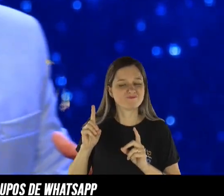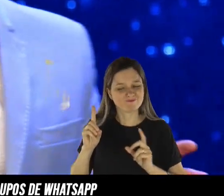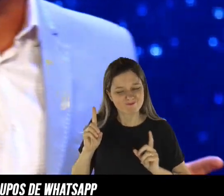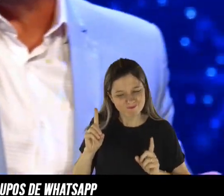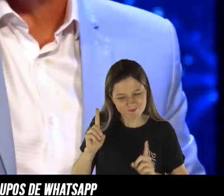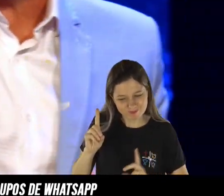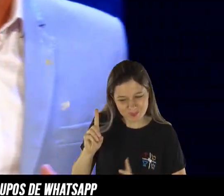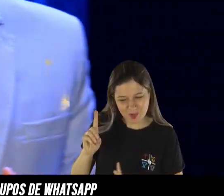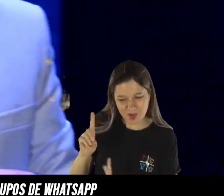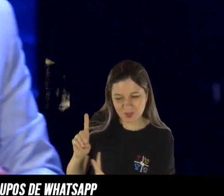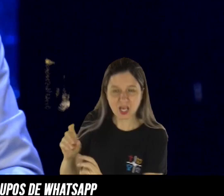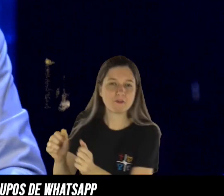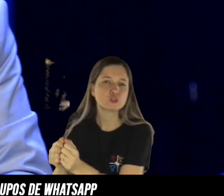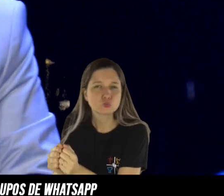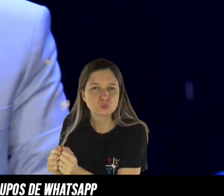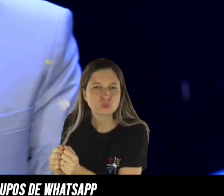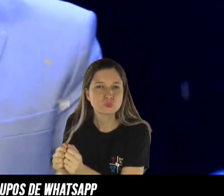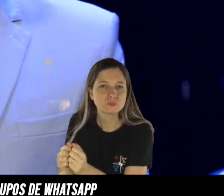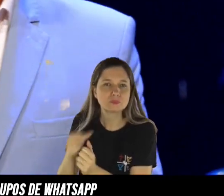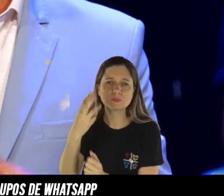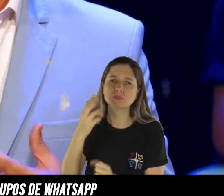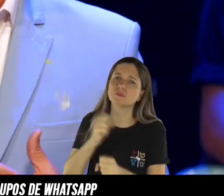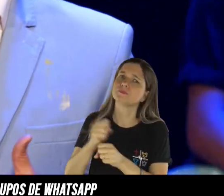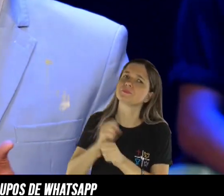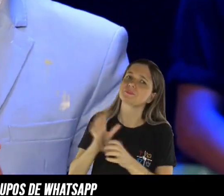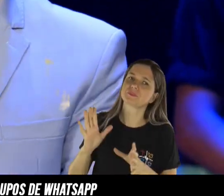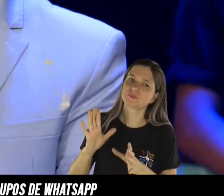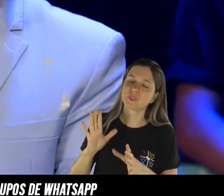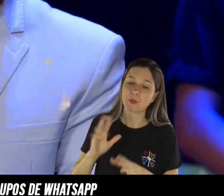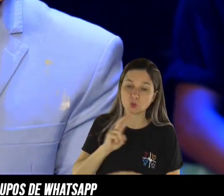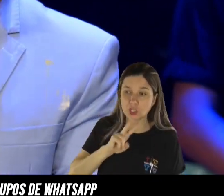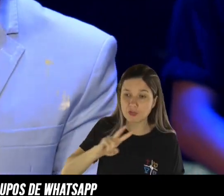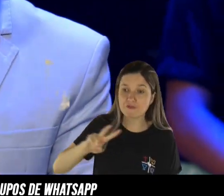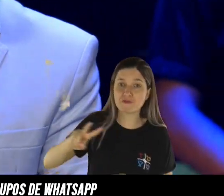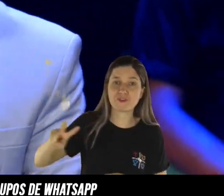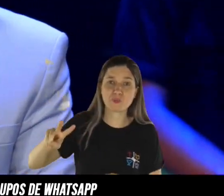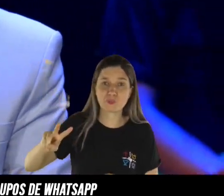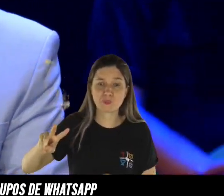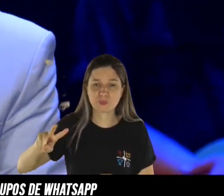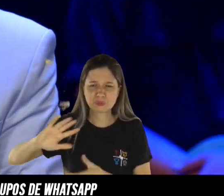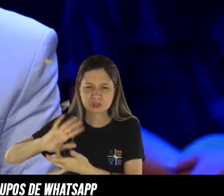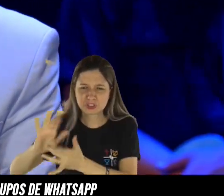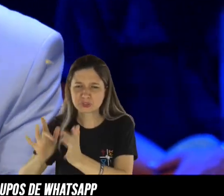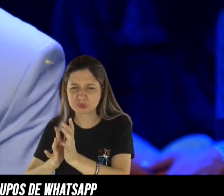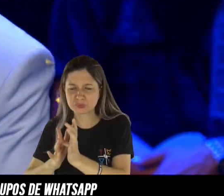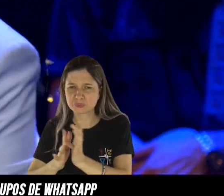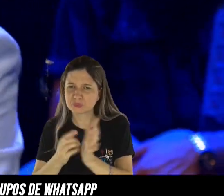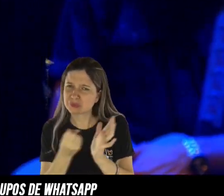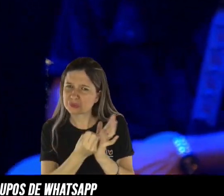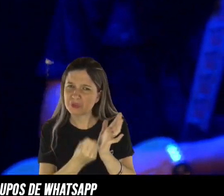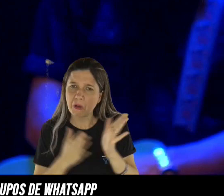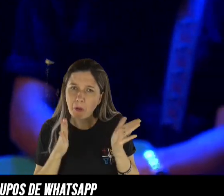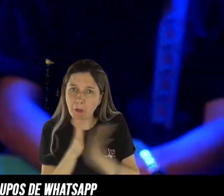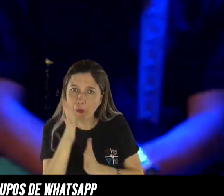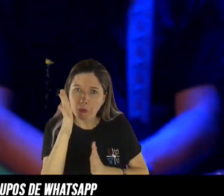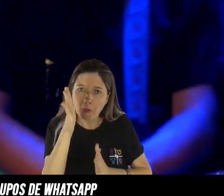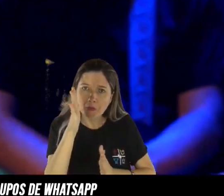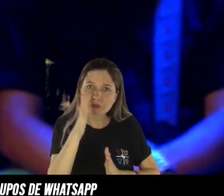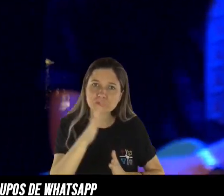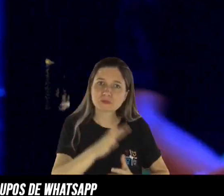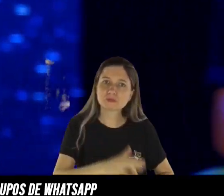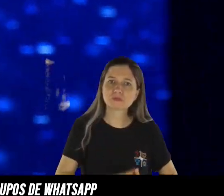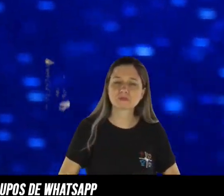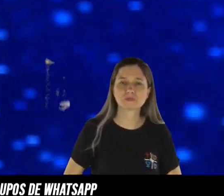Jesus apareceu para os discípulos e eles viram as chagas de Jesus. E eles contaram para Tomé: